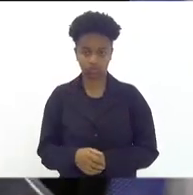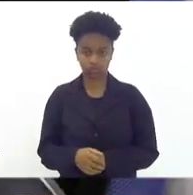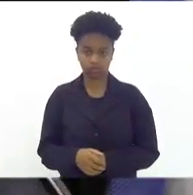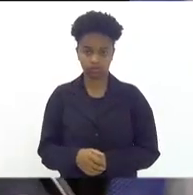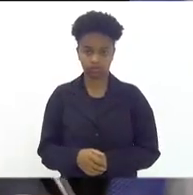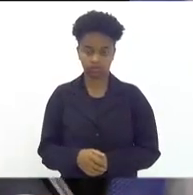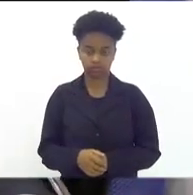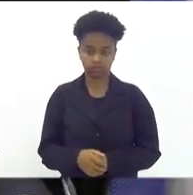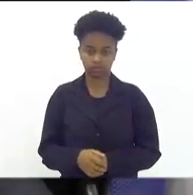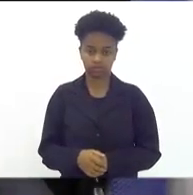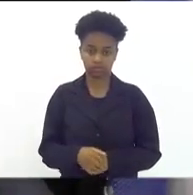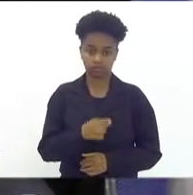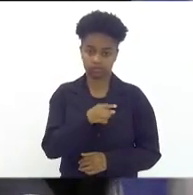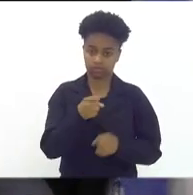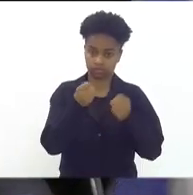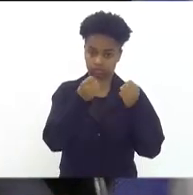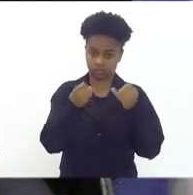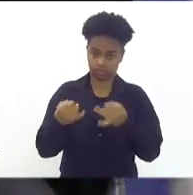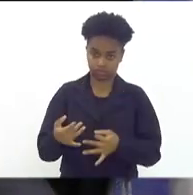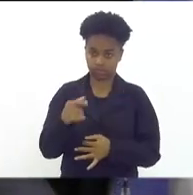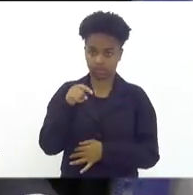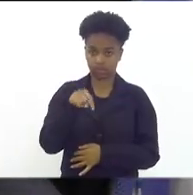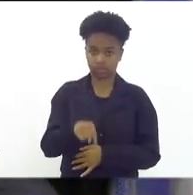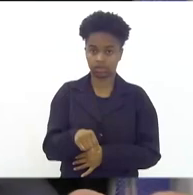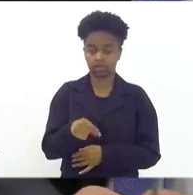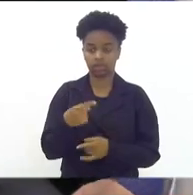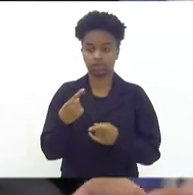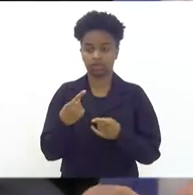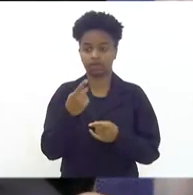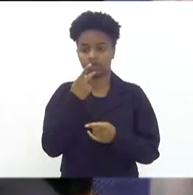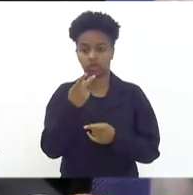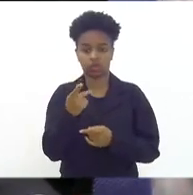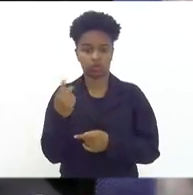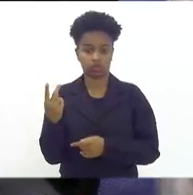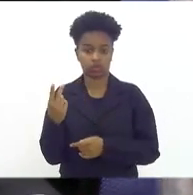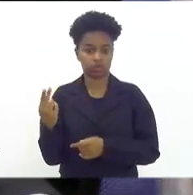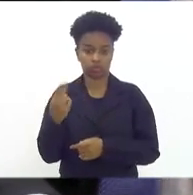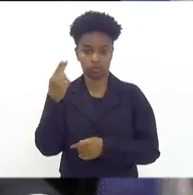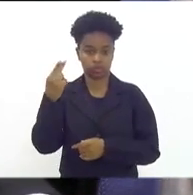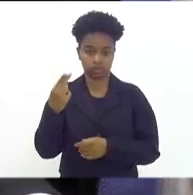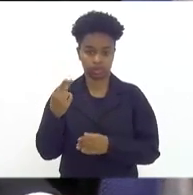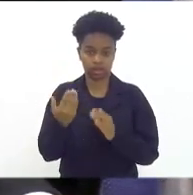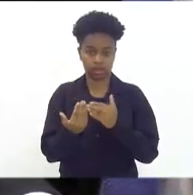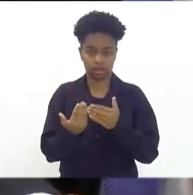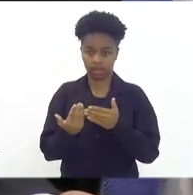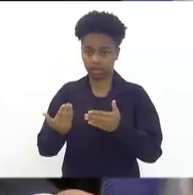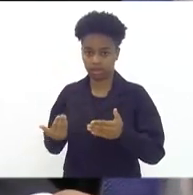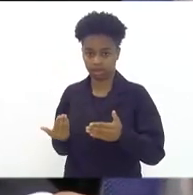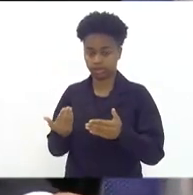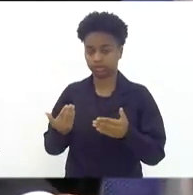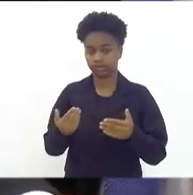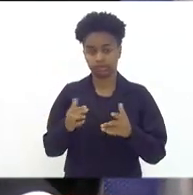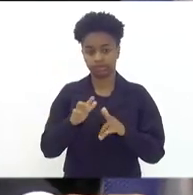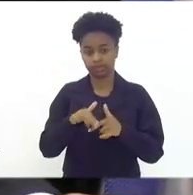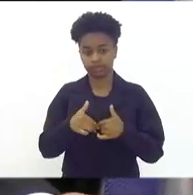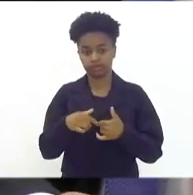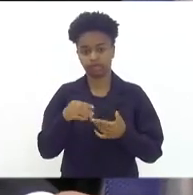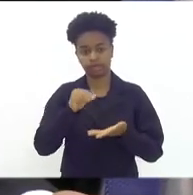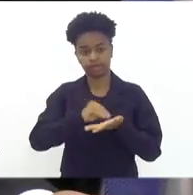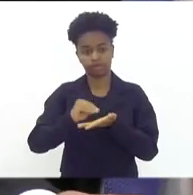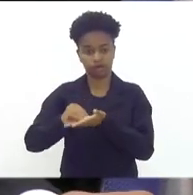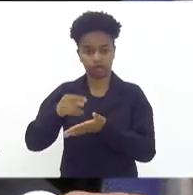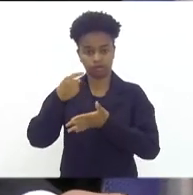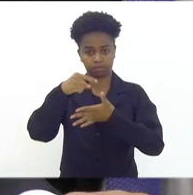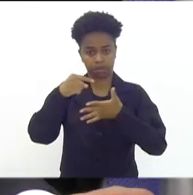dispôs aqui é sobre impossibilidade de antecipar é mérito de questões que estariam pendentes